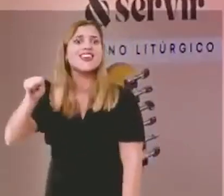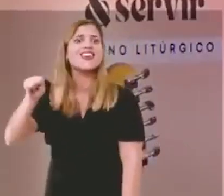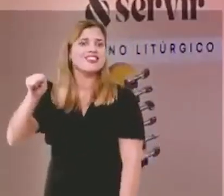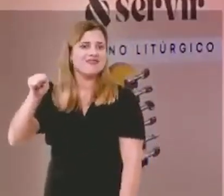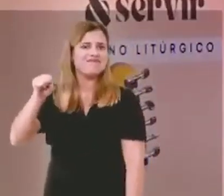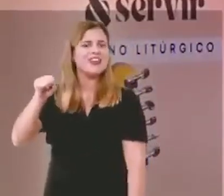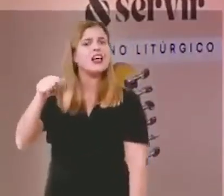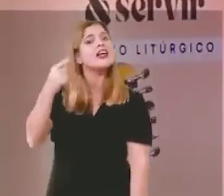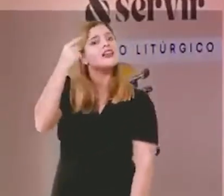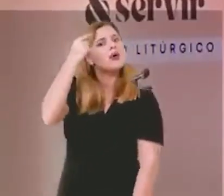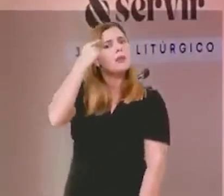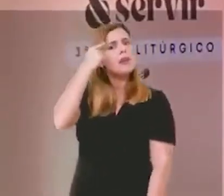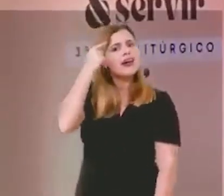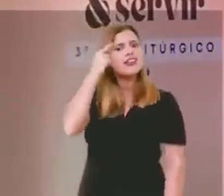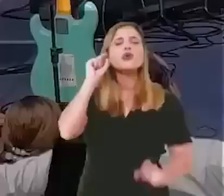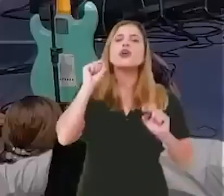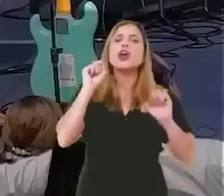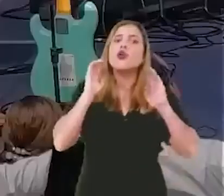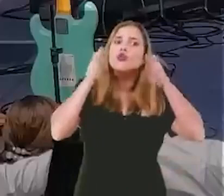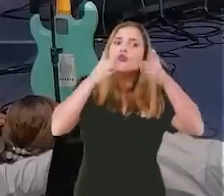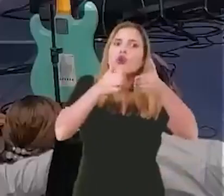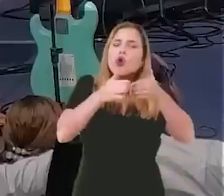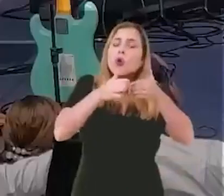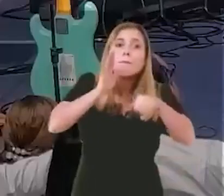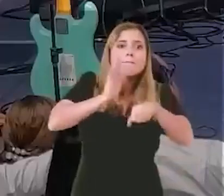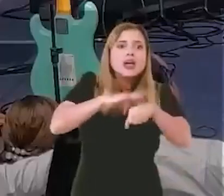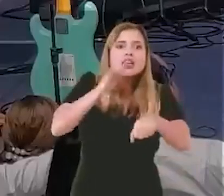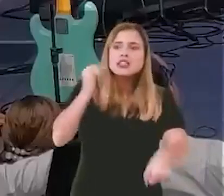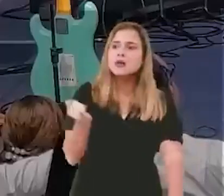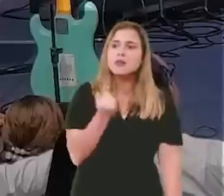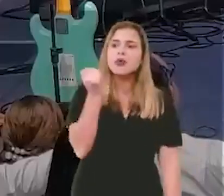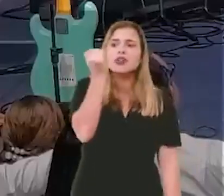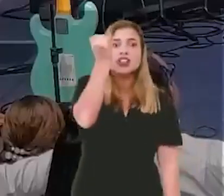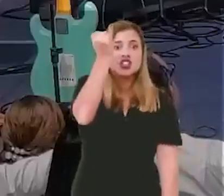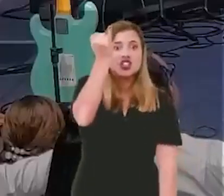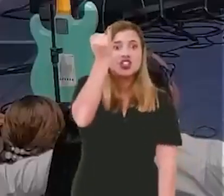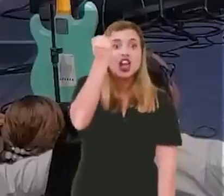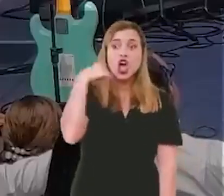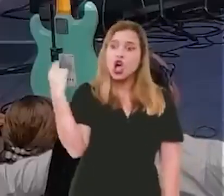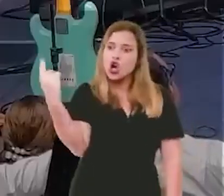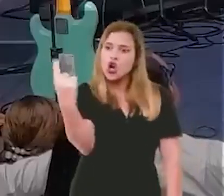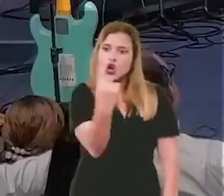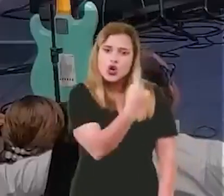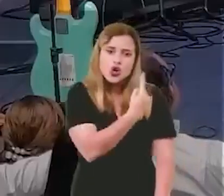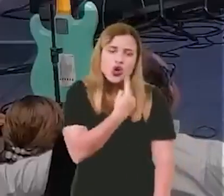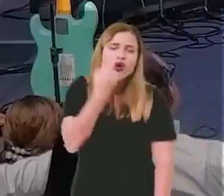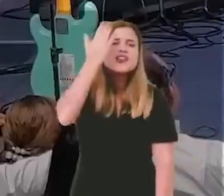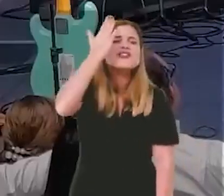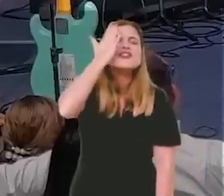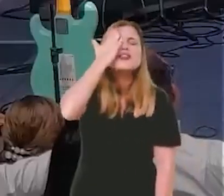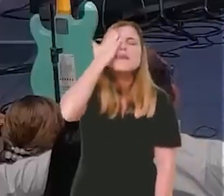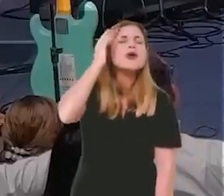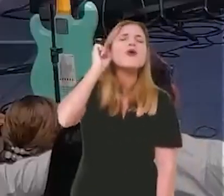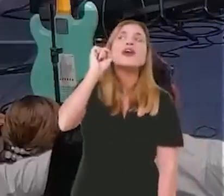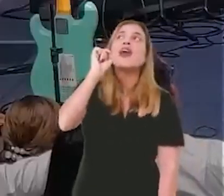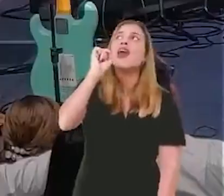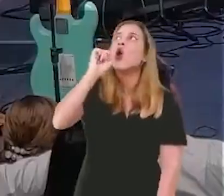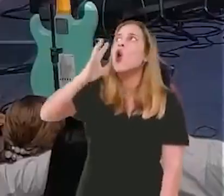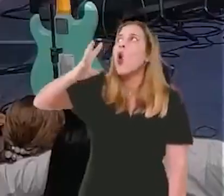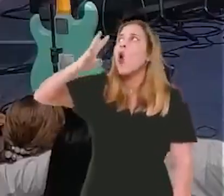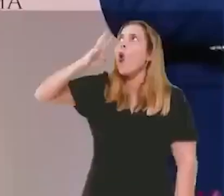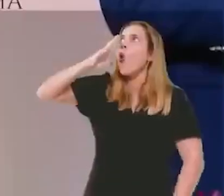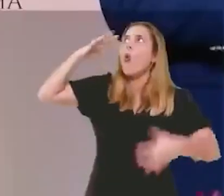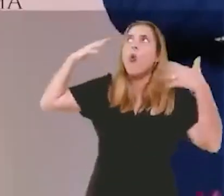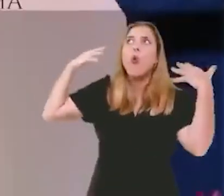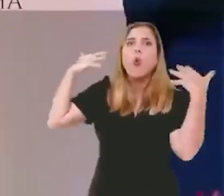mais importante para a igreja de Cristo Jesus do que saber quão grande é o nosso glorioso Redentor, quão magnífico